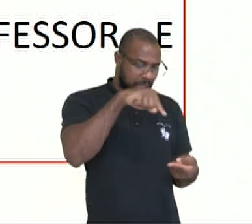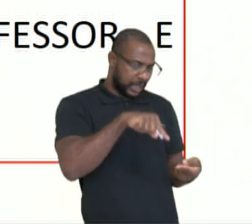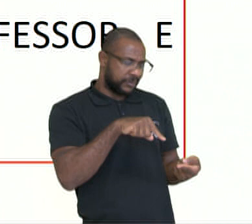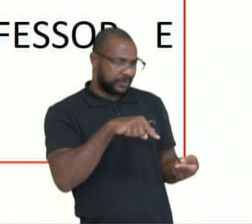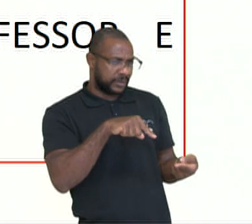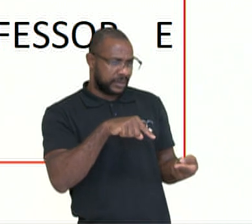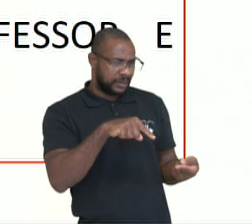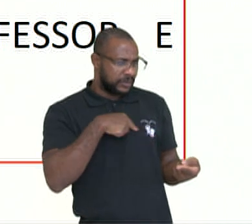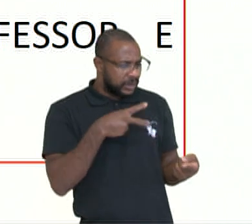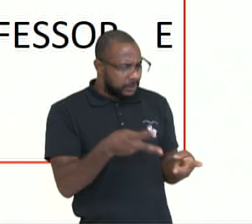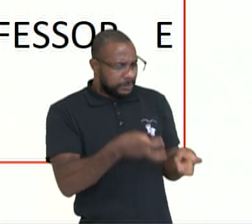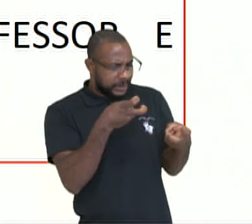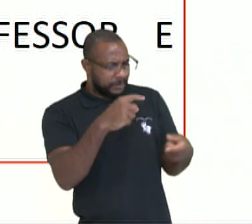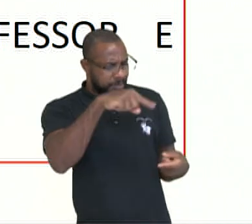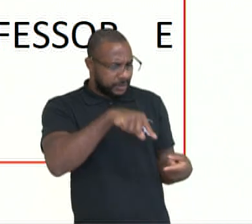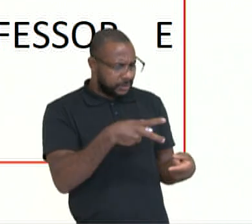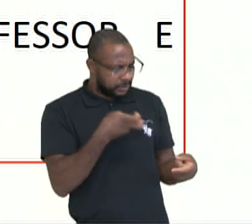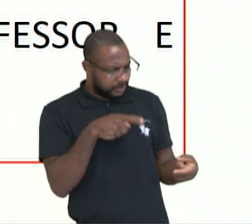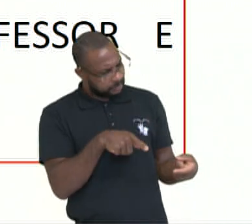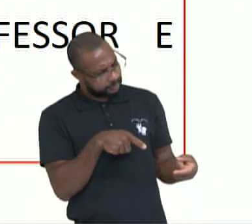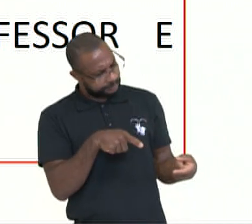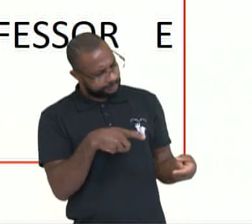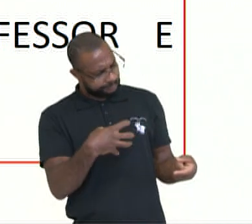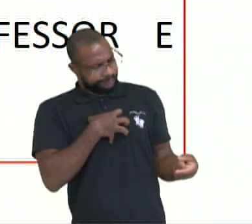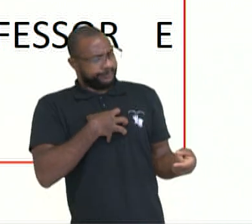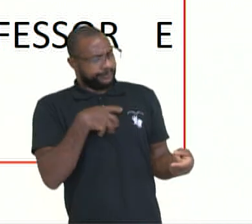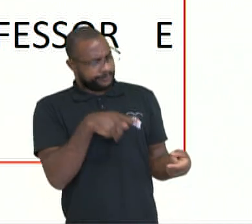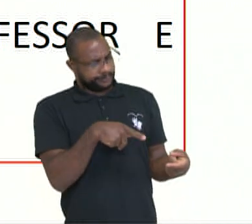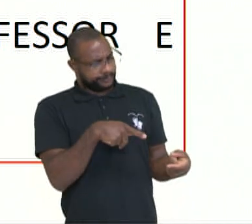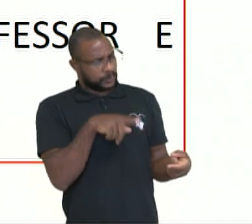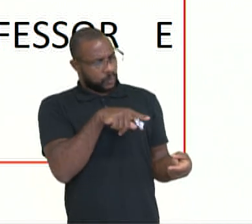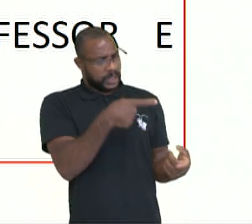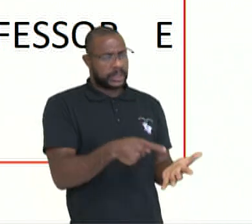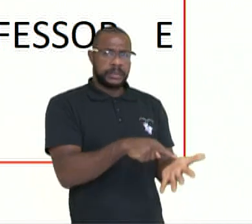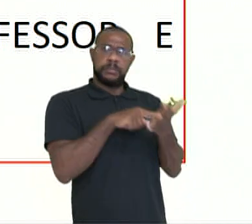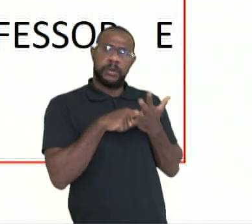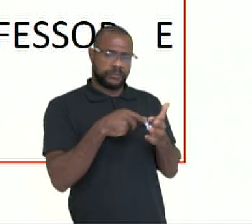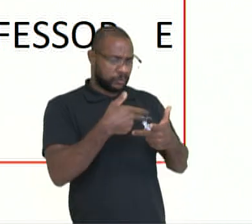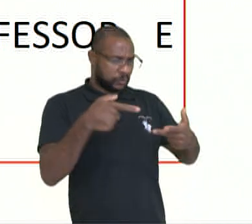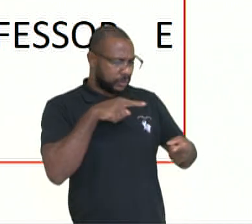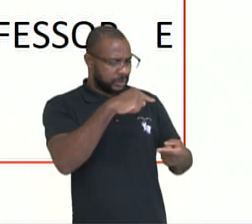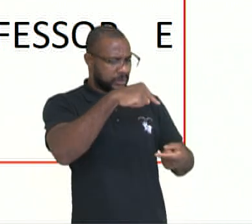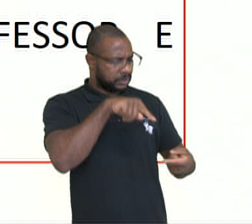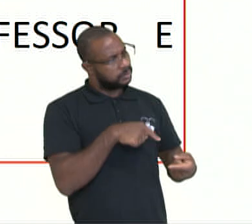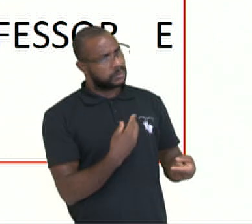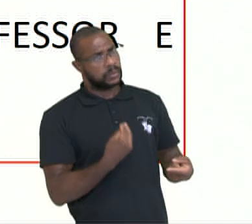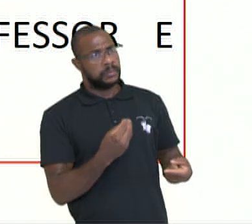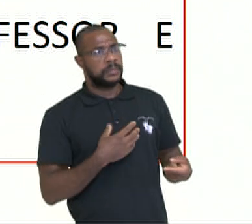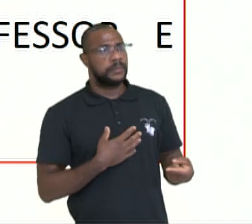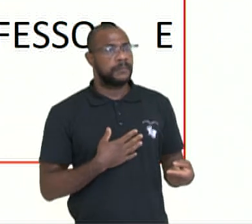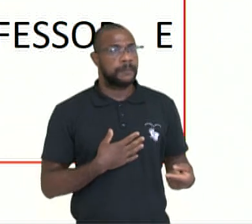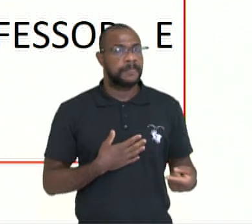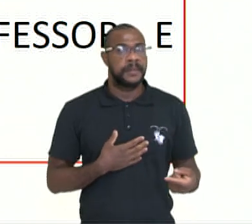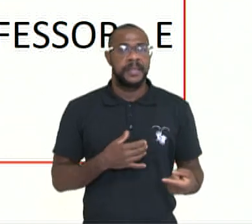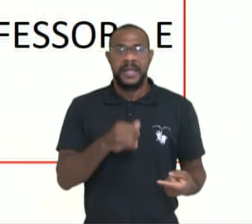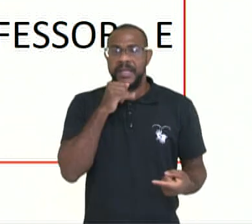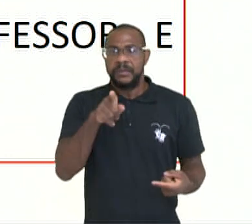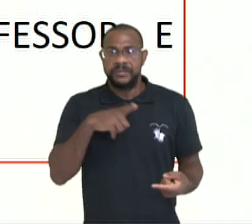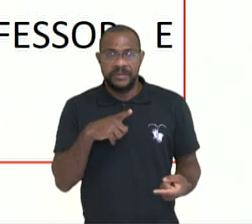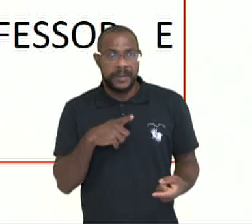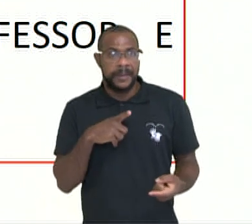que tem aquela impressão sobre a garrafa ou é a garrafa que te apresentou o conteúdo dela? Quando você estiver com o seu